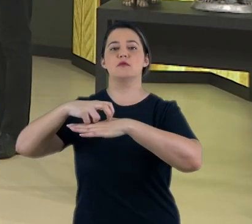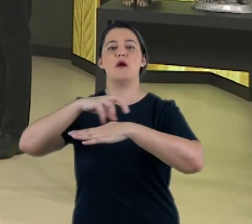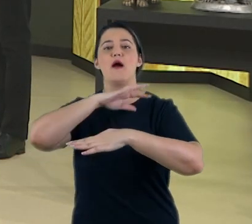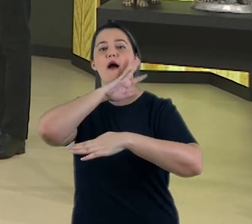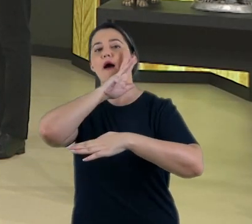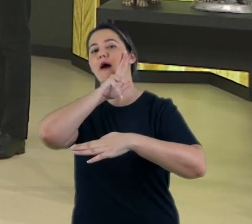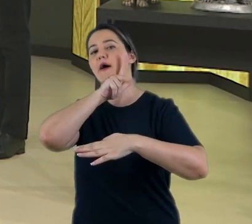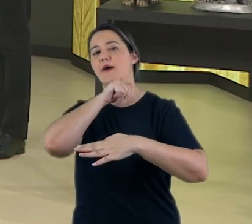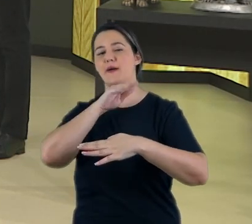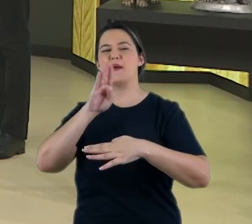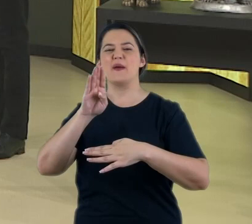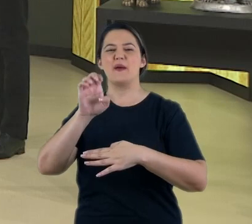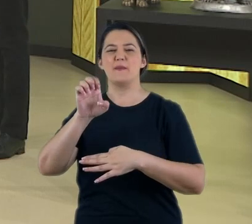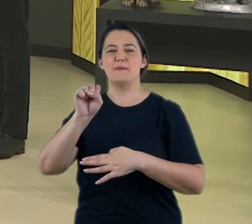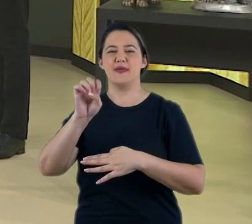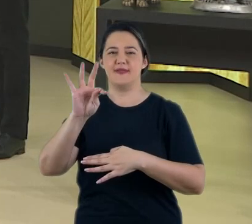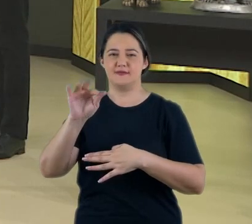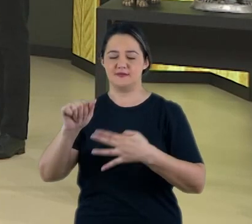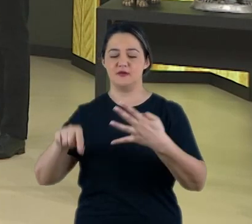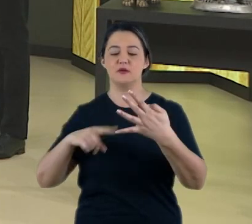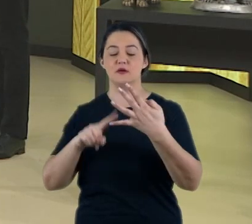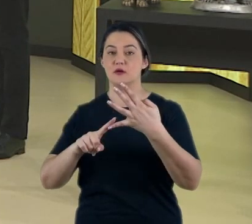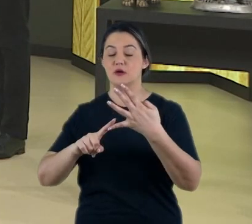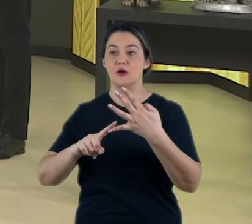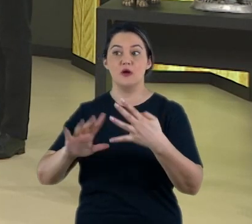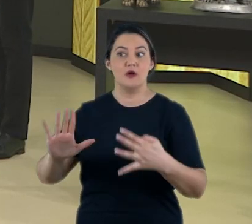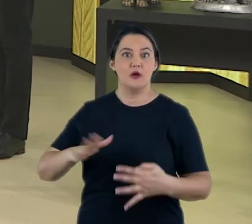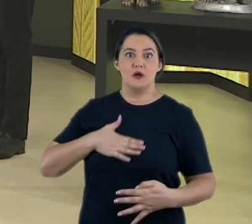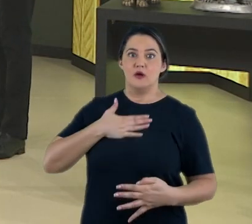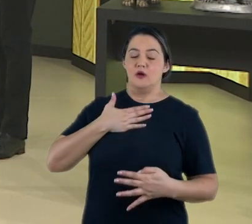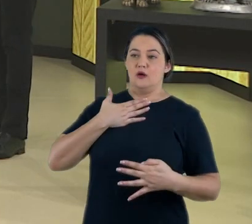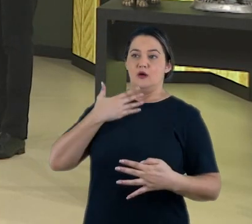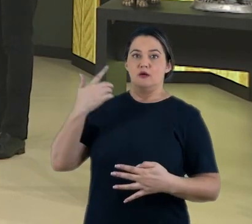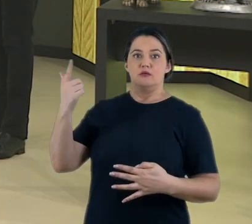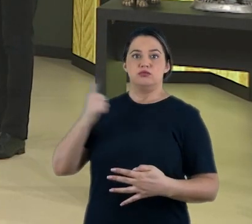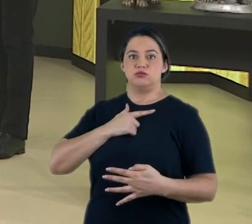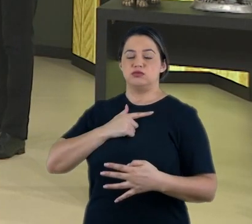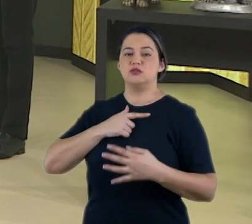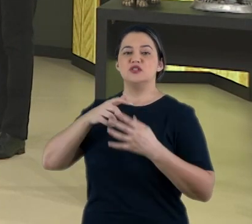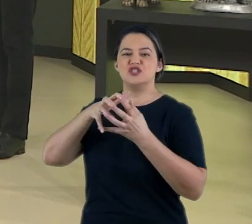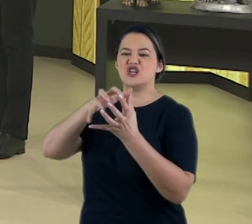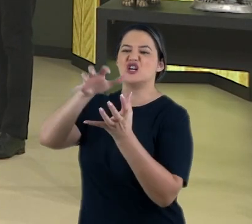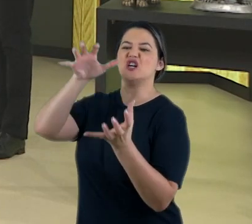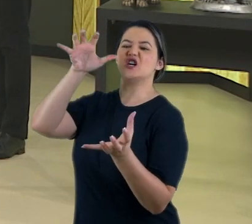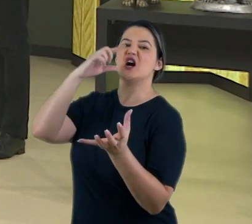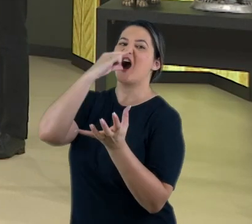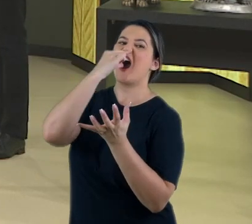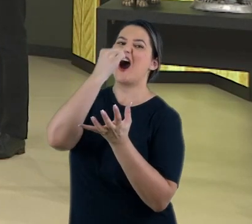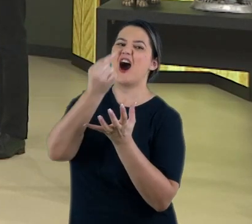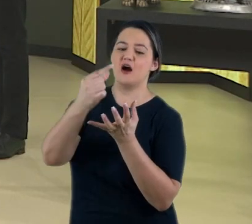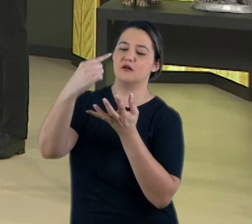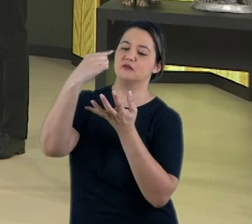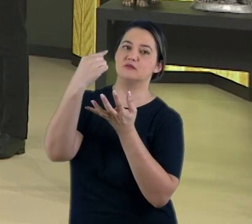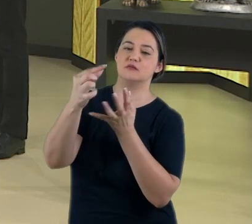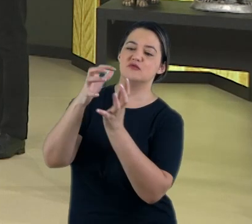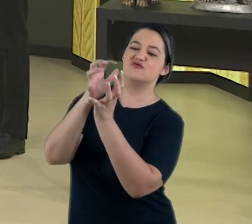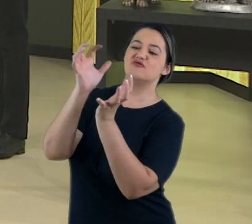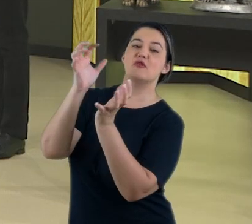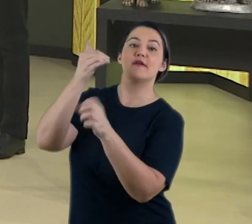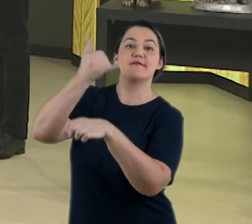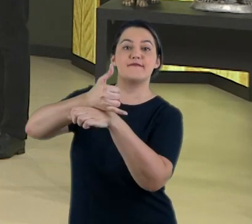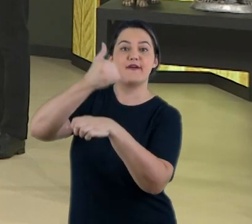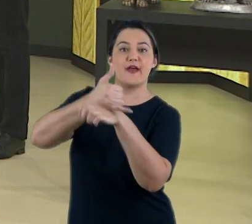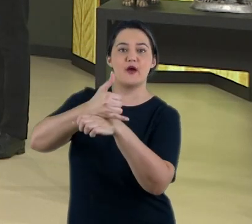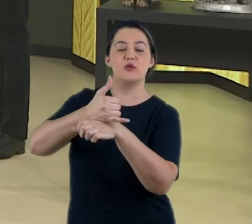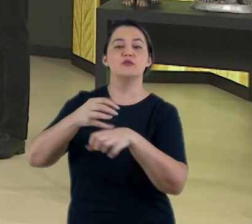a quarta besta, uma quarta besta terrível e espantosa, que tinha dentes de ferro e garras em